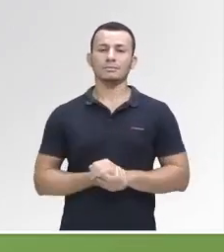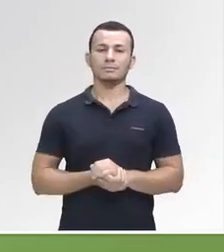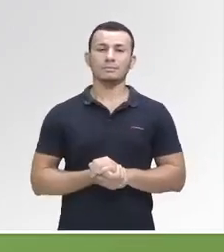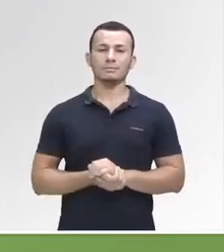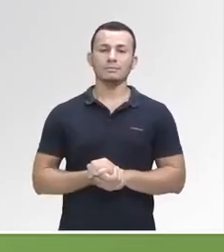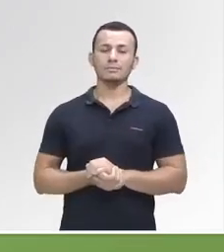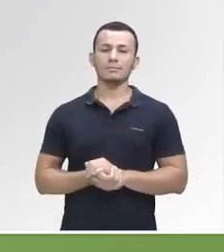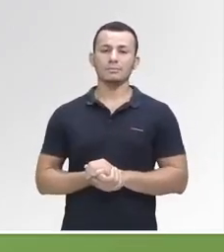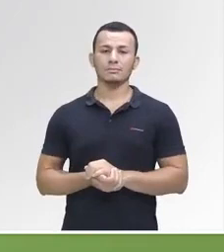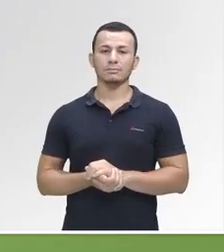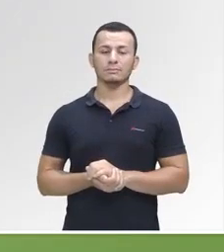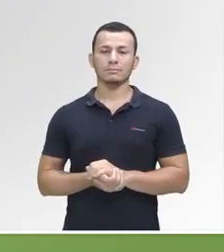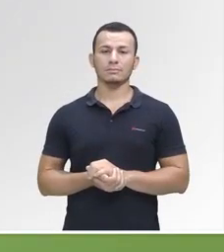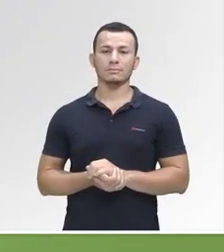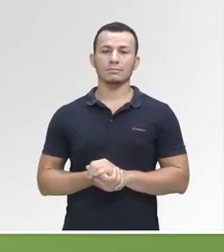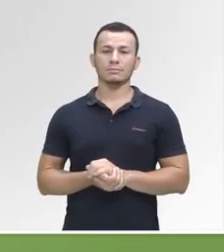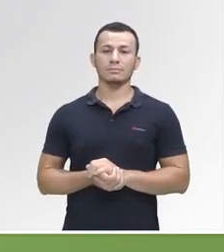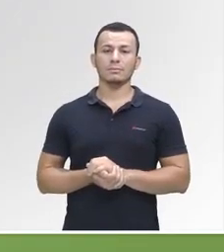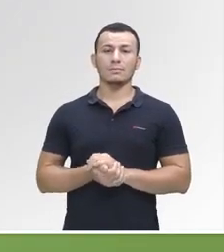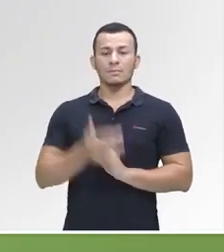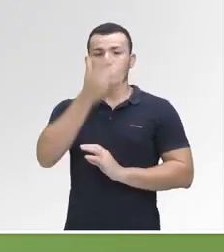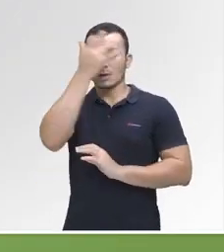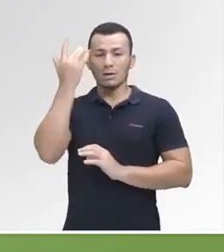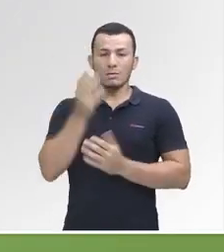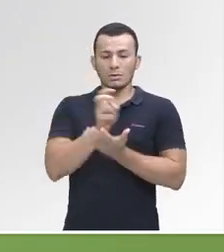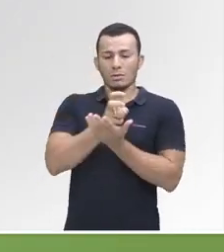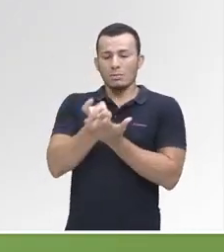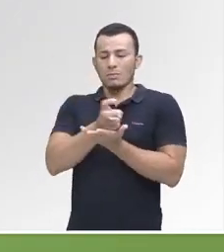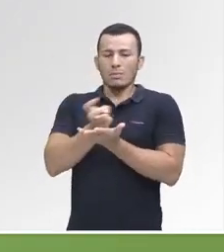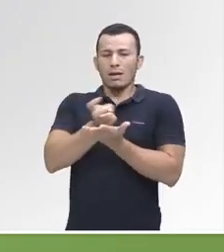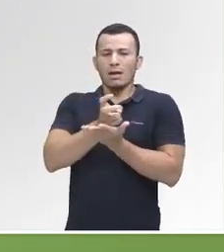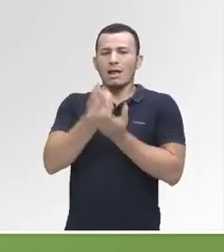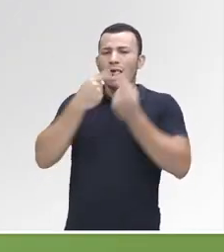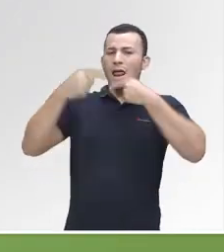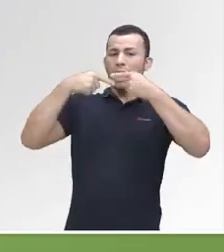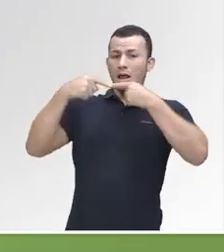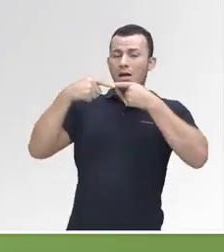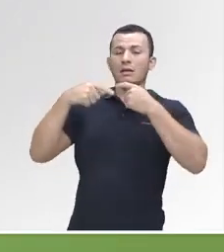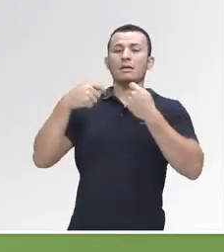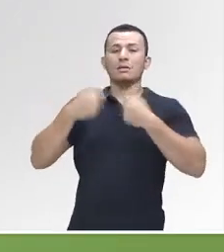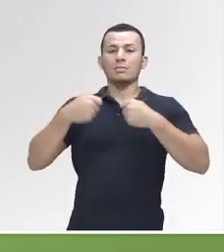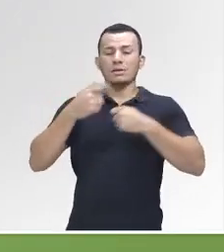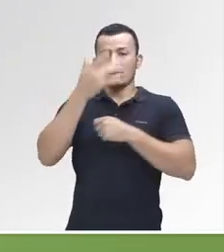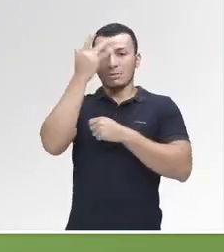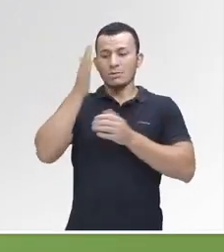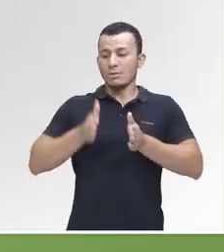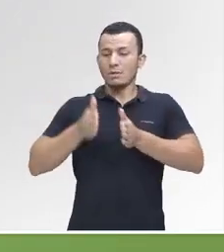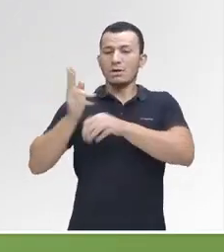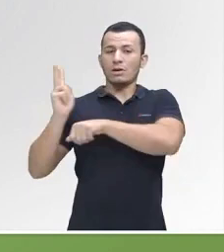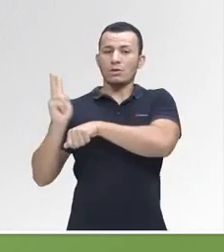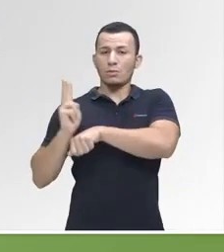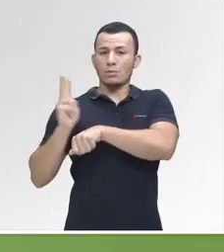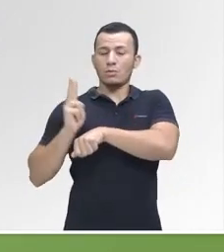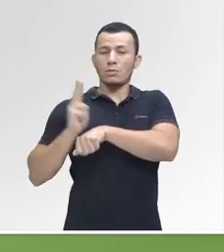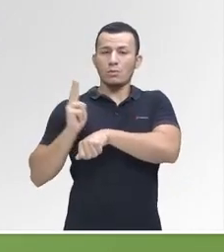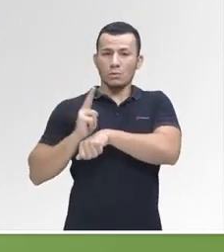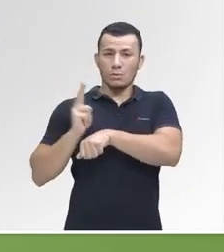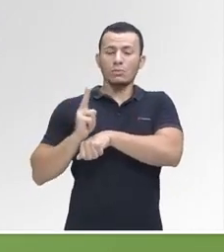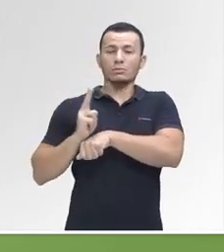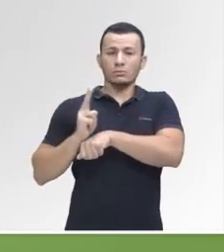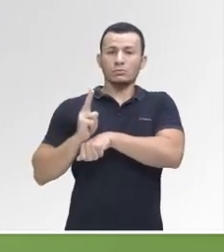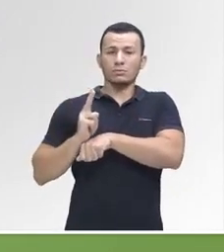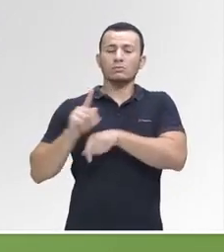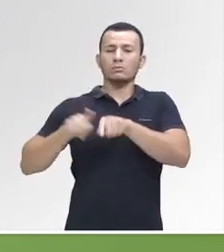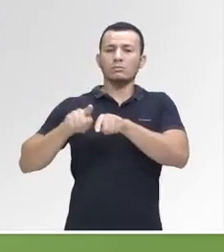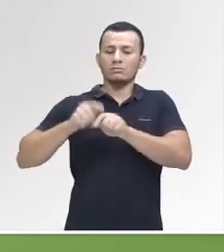Então, a pessoa que está tendo convulsão, ela precisa de alguém ao lado dela e que passe por todos